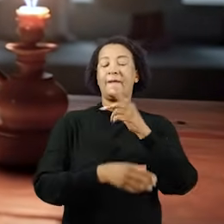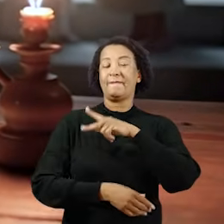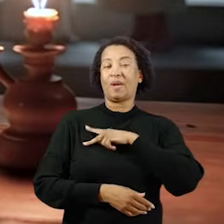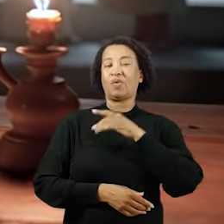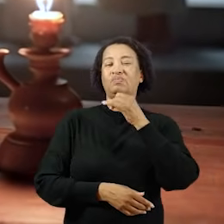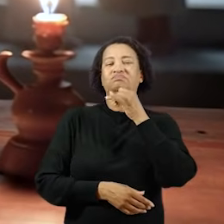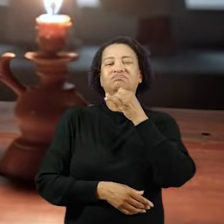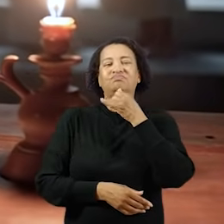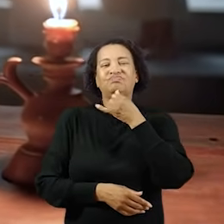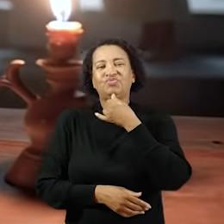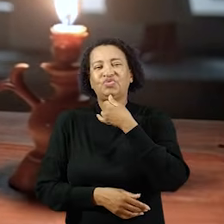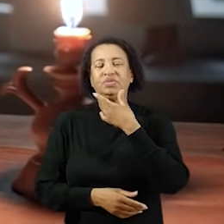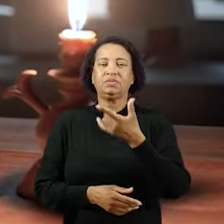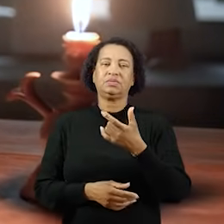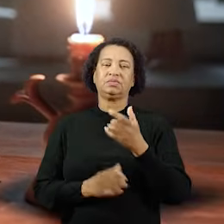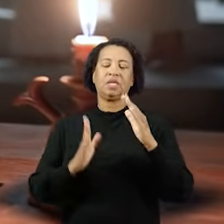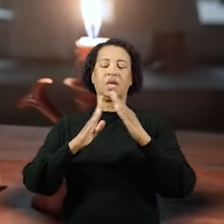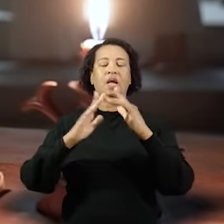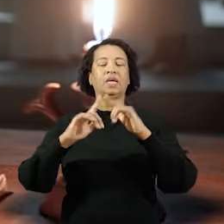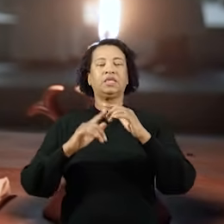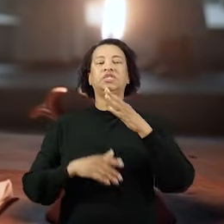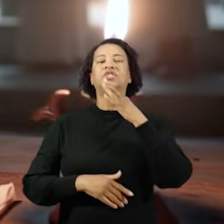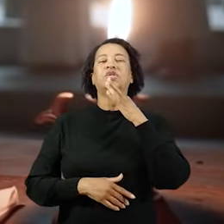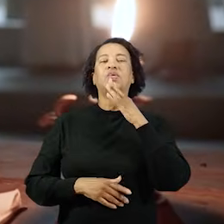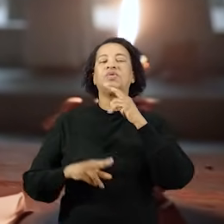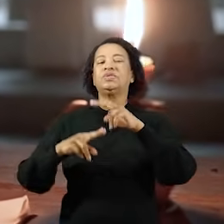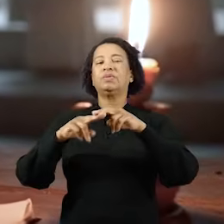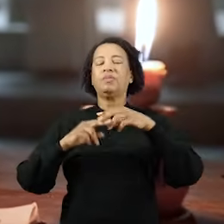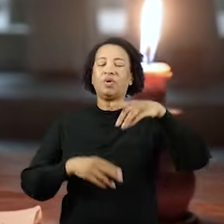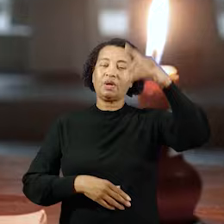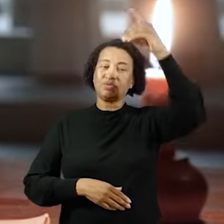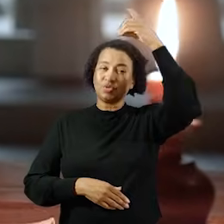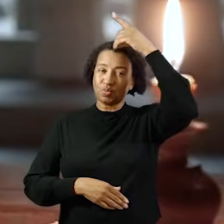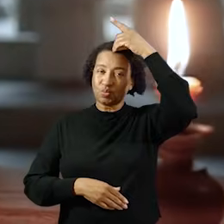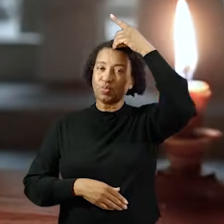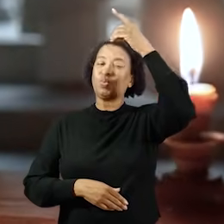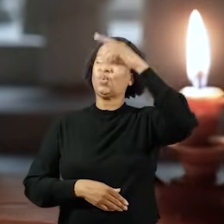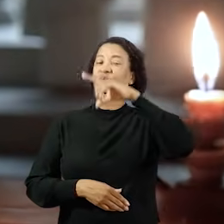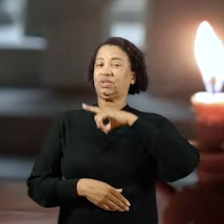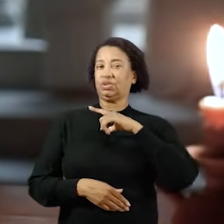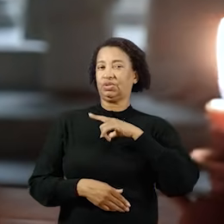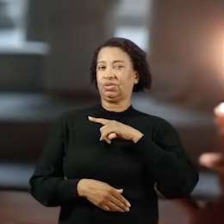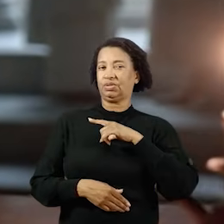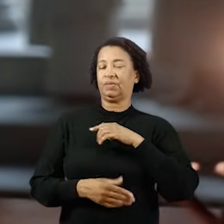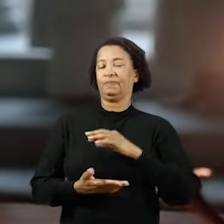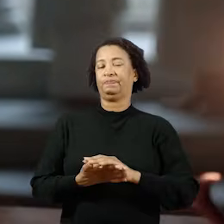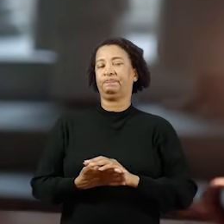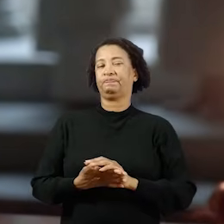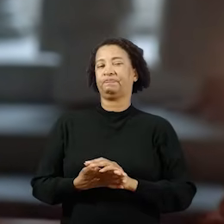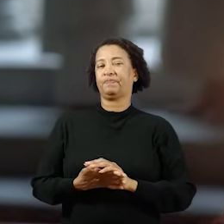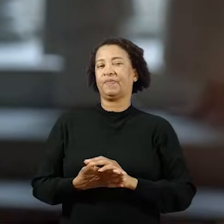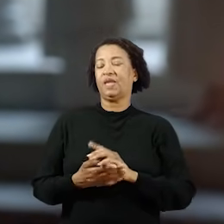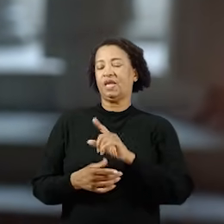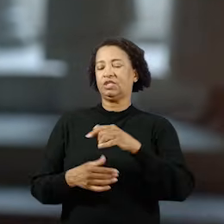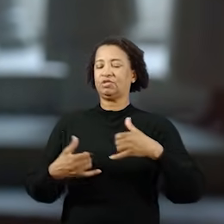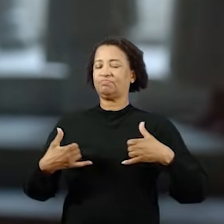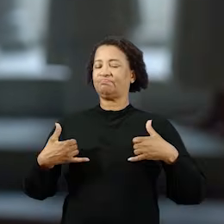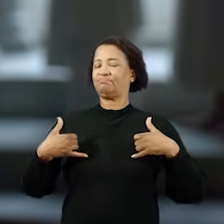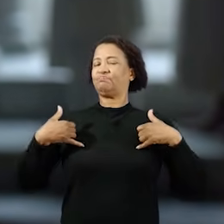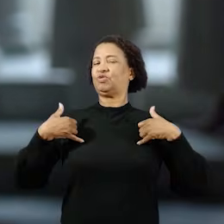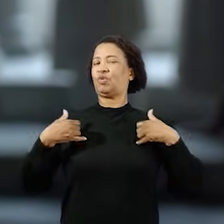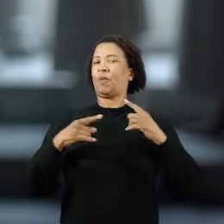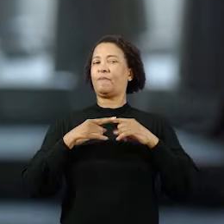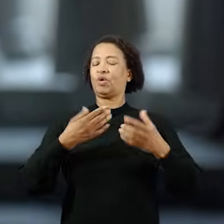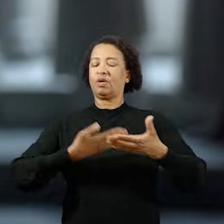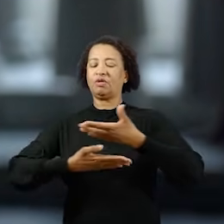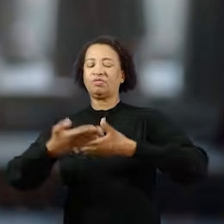apóstolo Paulo. Essa igreja era conhecida pelos dons espirituais que exercia. Aparentemente, eles se orgulhavam